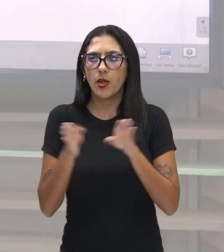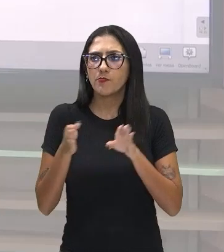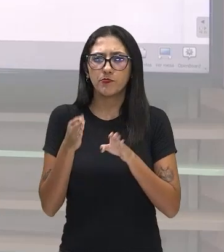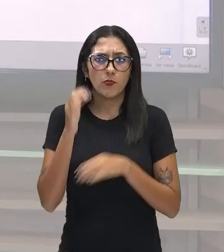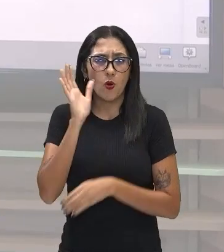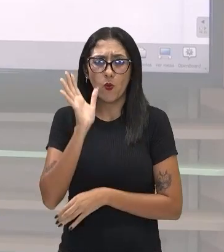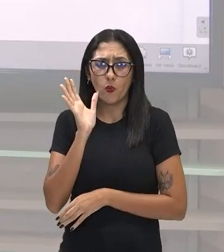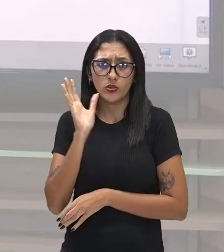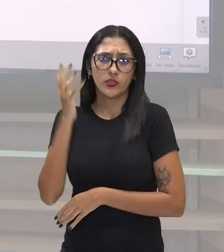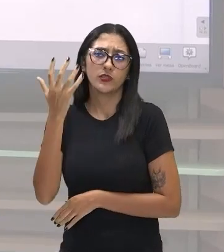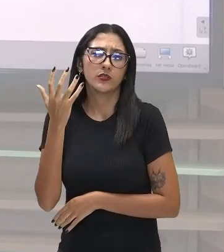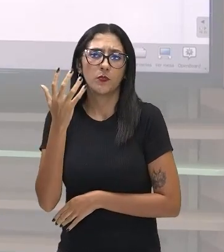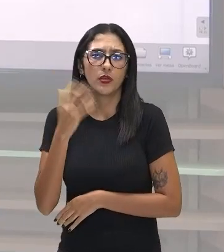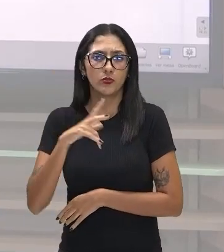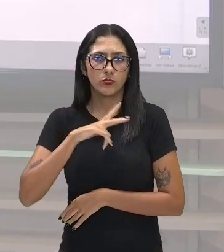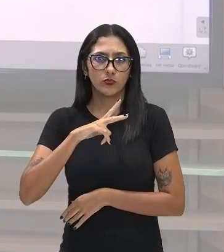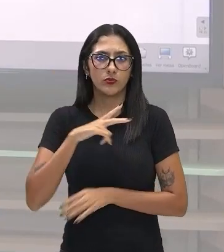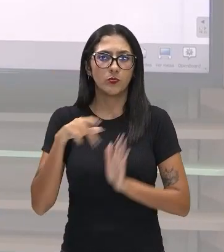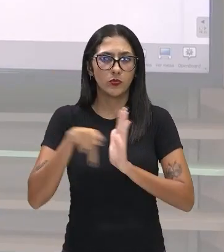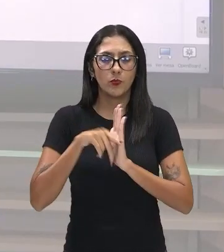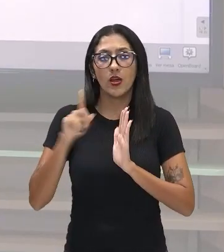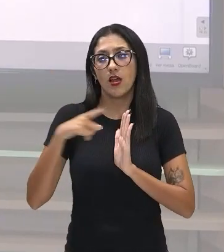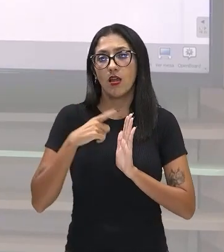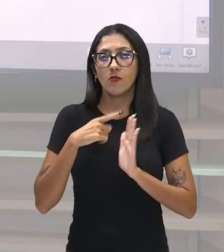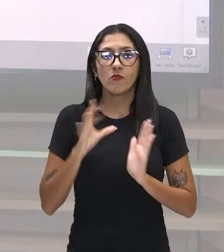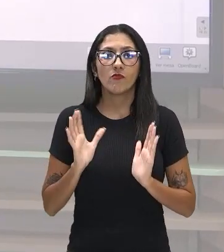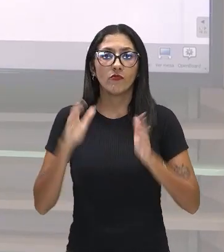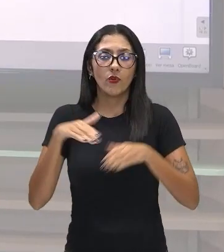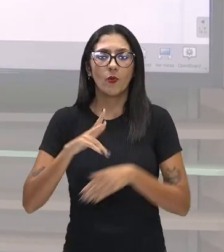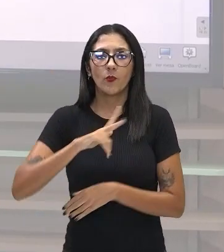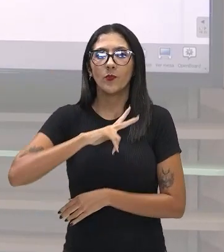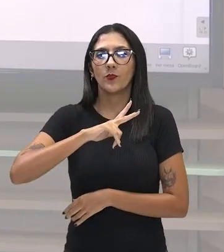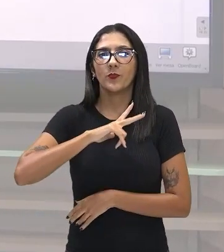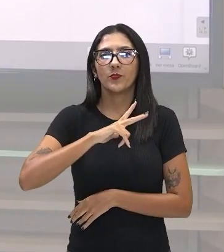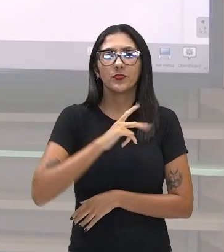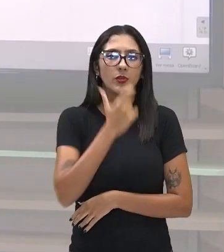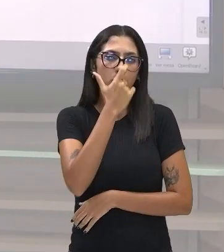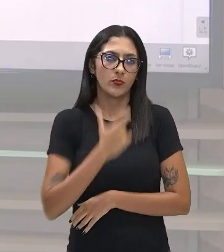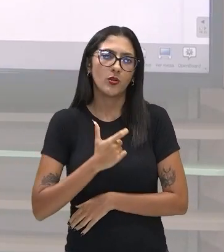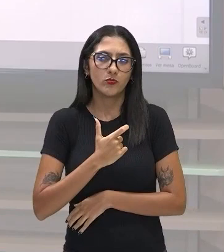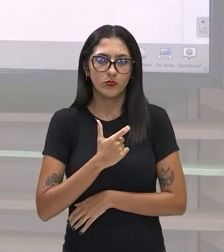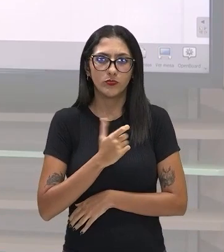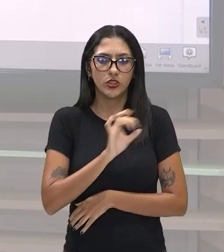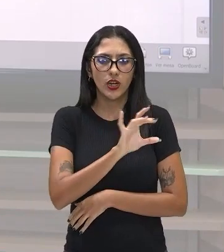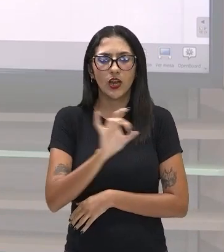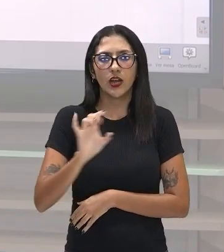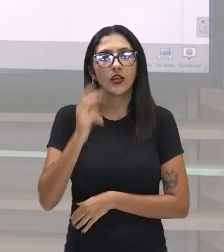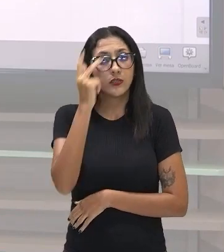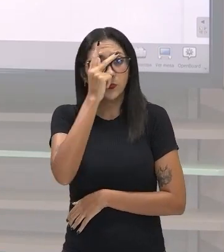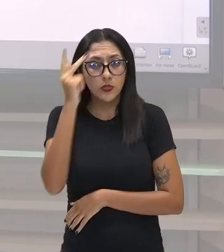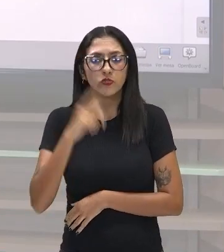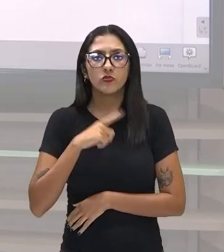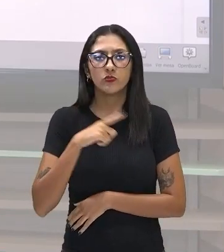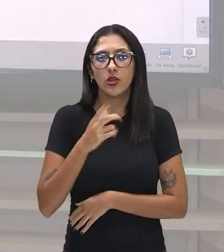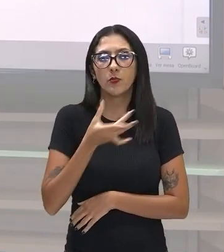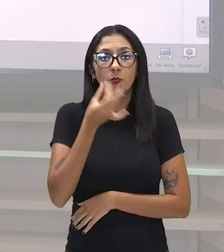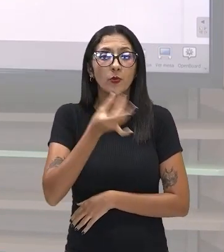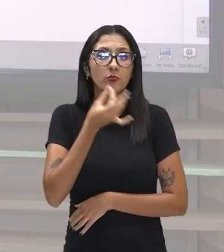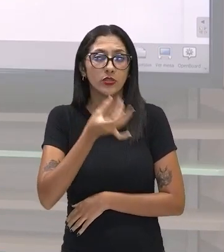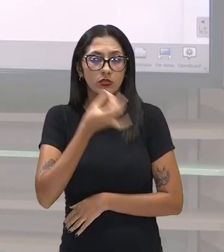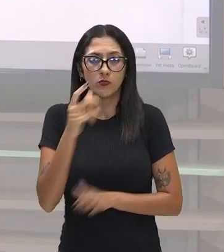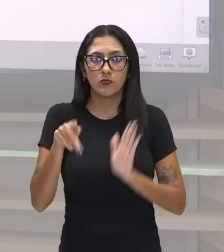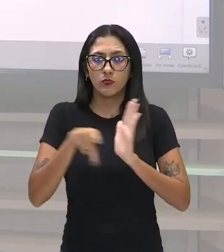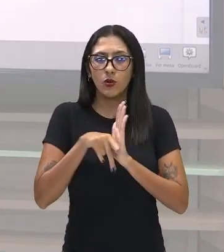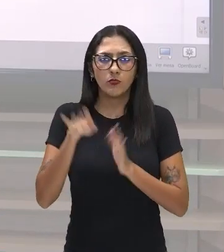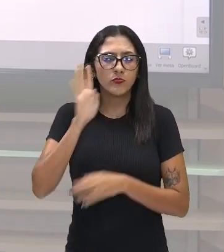minha, pessoal, é específica da pessoa, né? O que ela pensa acerca